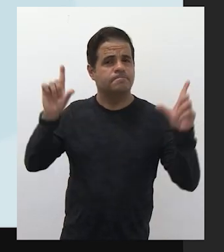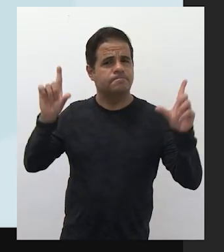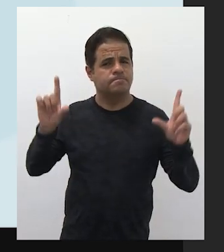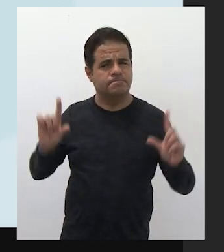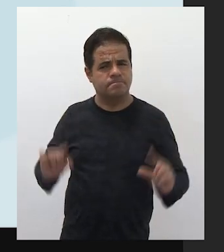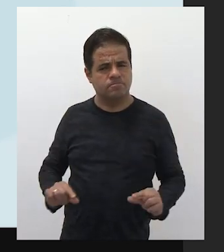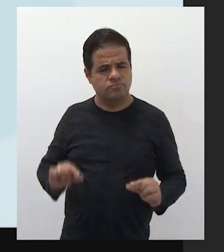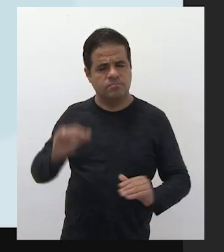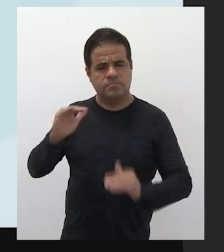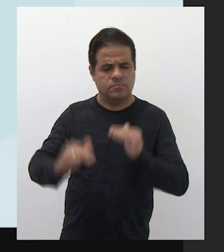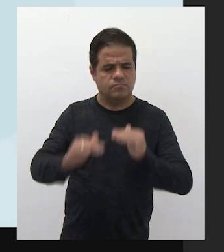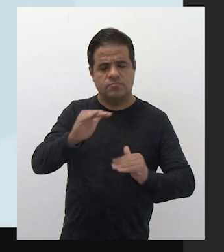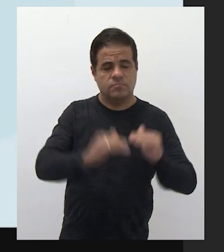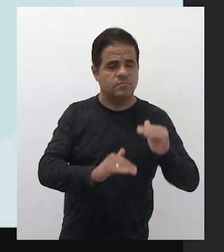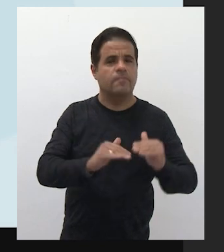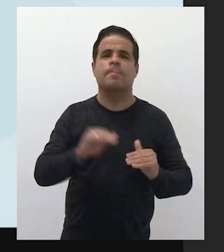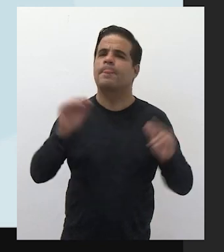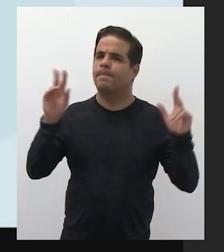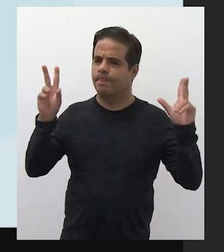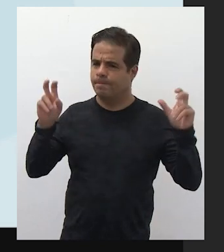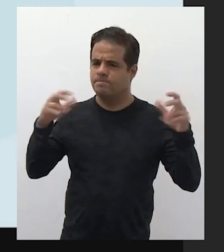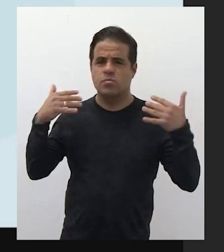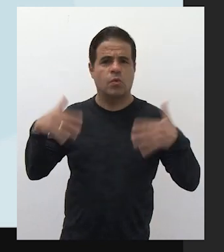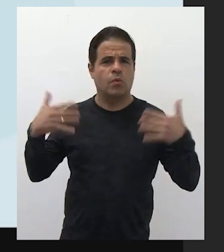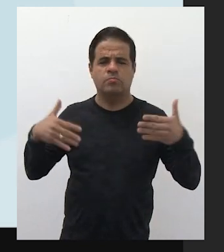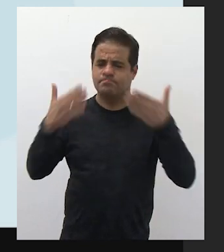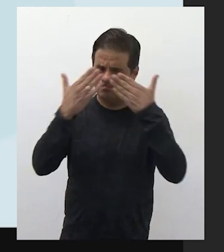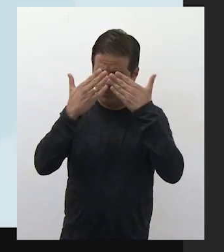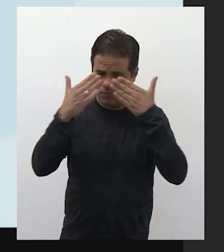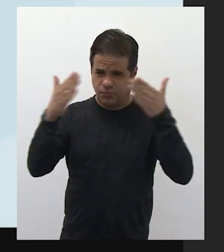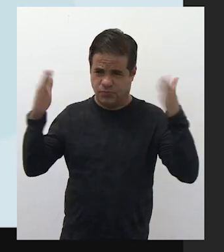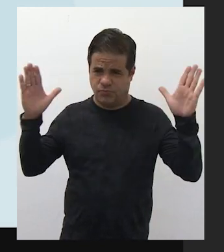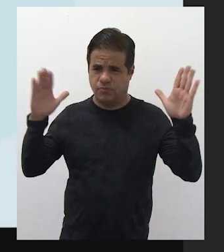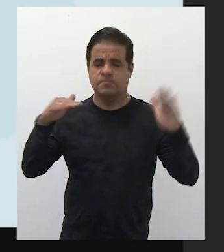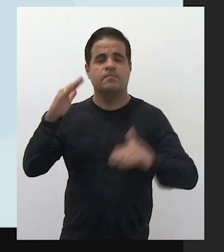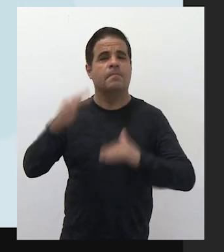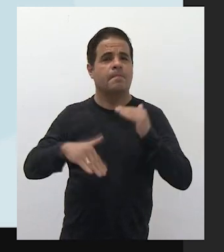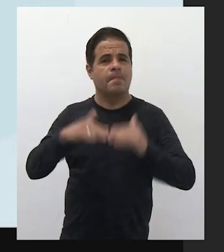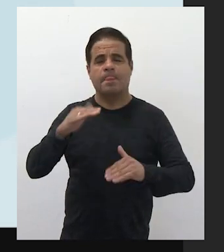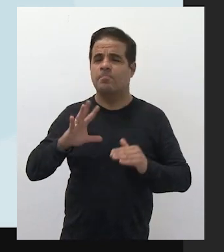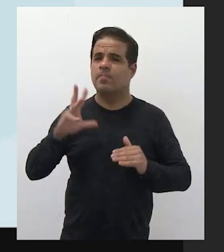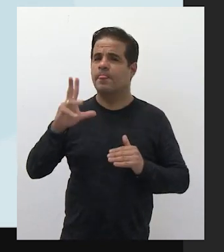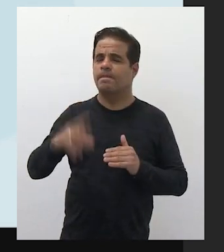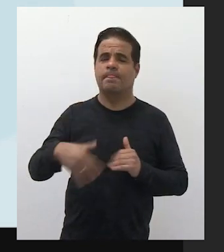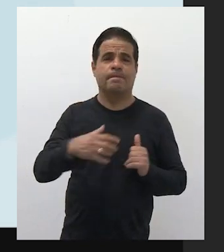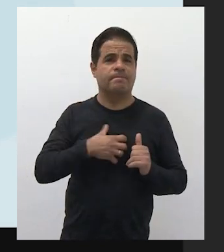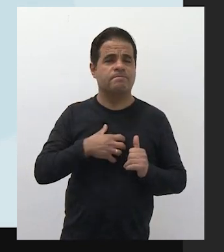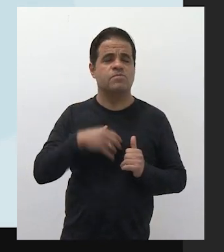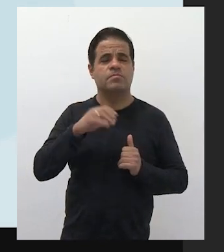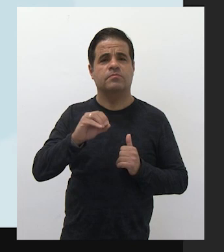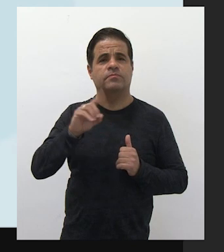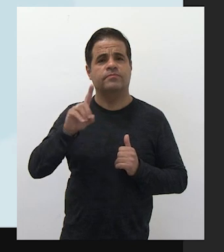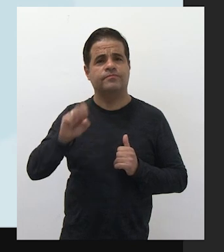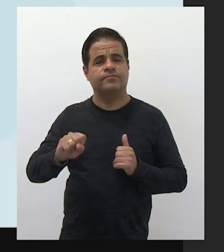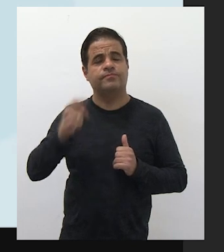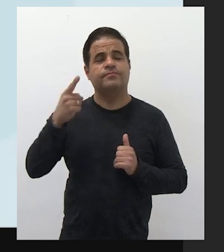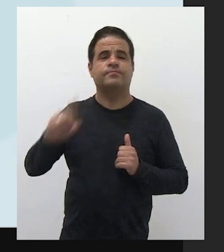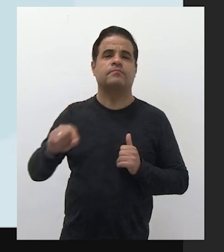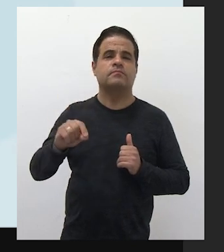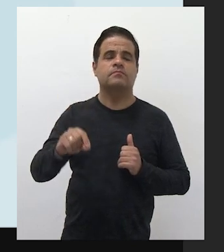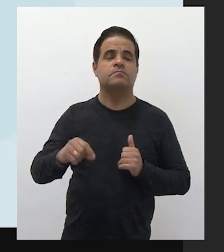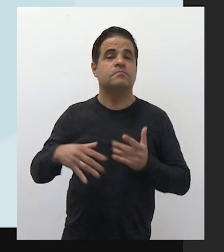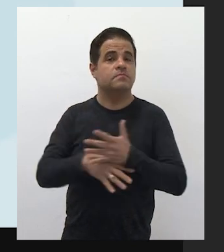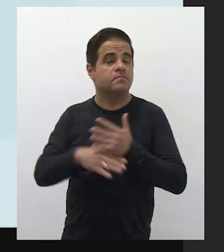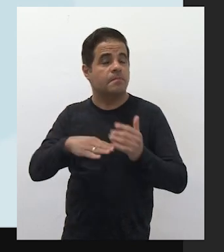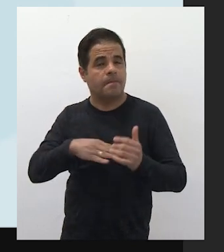das desigualdades, esse tema é amplíssimo, redução das desigualdades em todos os sentidos, ODS 10.